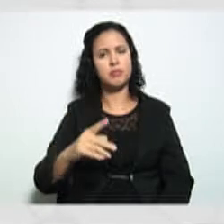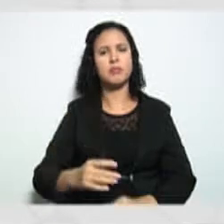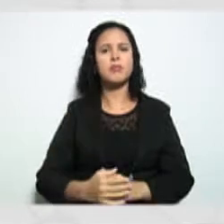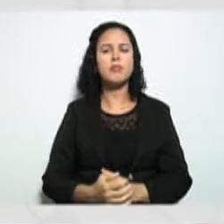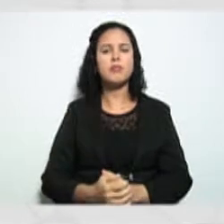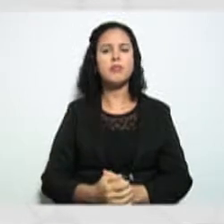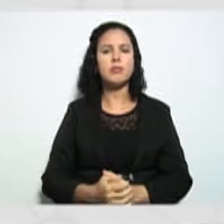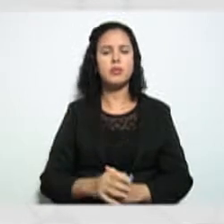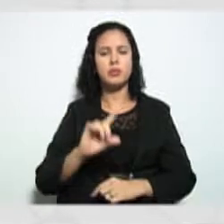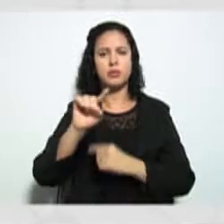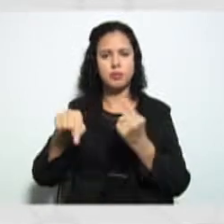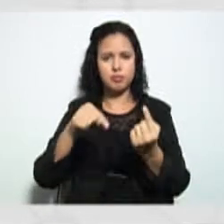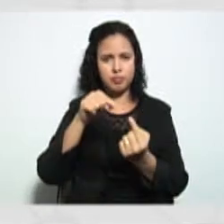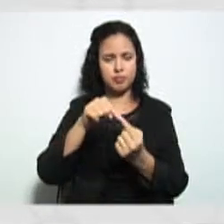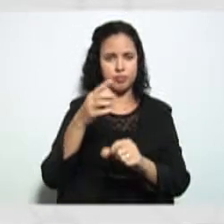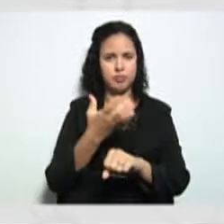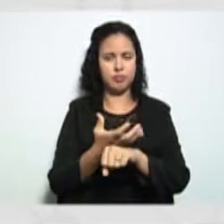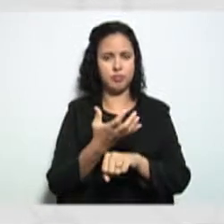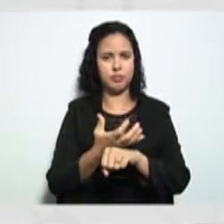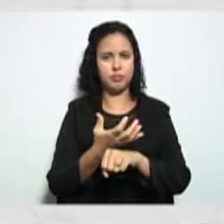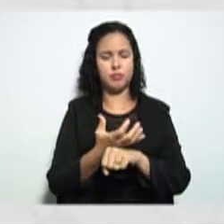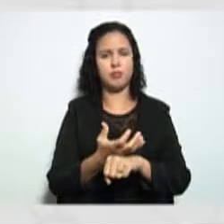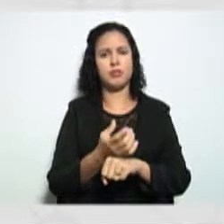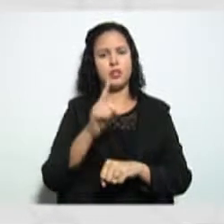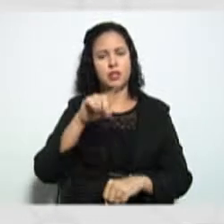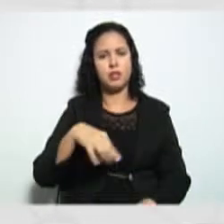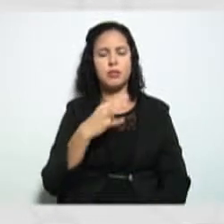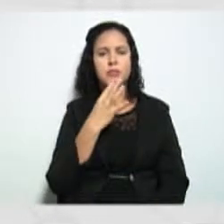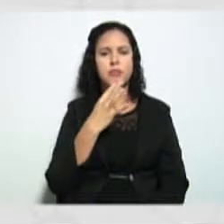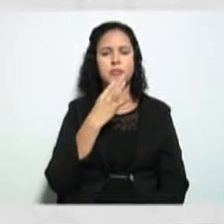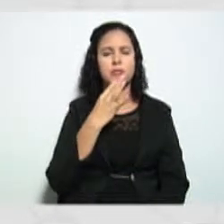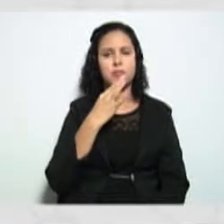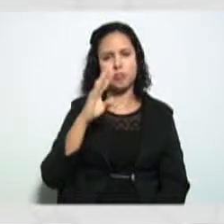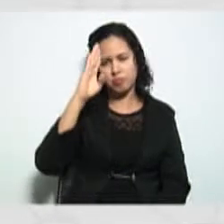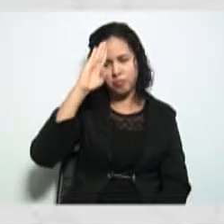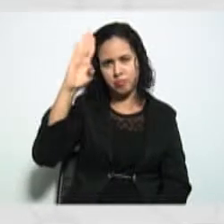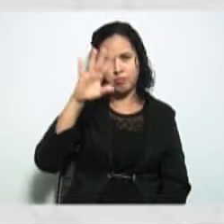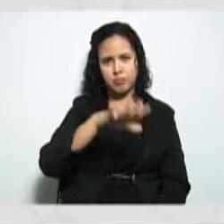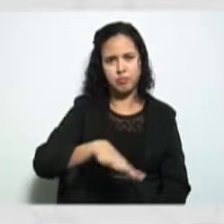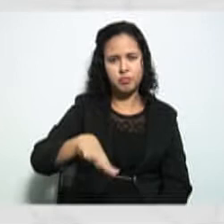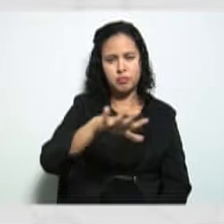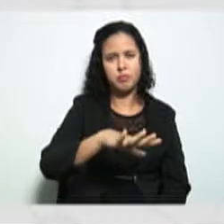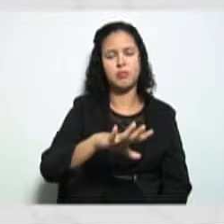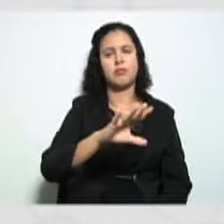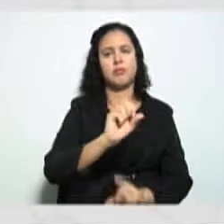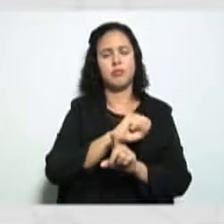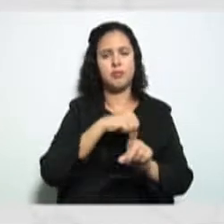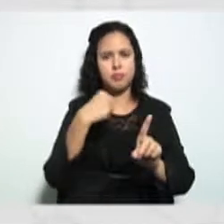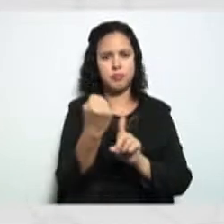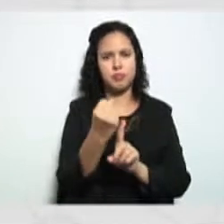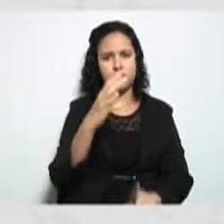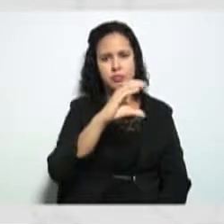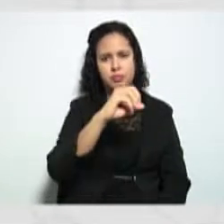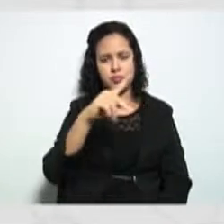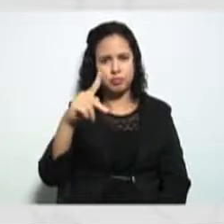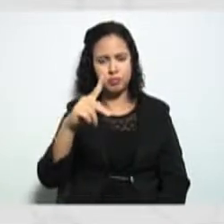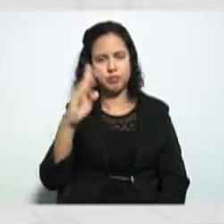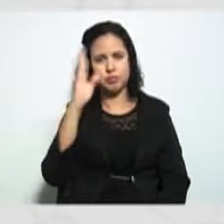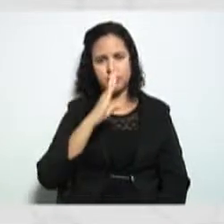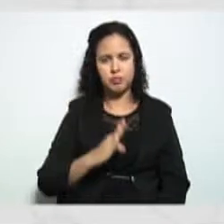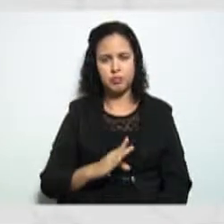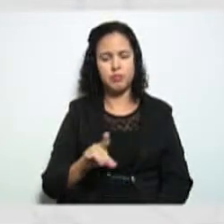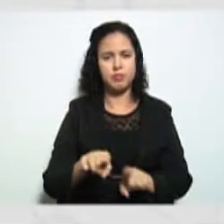Os objetivos dessa disciplina são conhecer os principais ramos das sociedades cooperativistas do Brasil, apontar